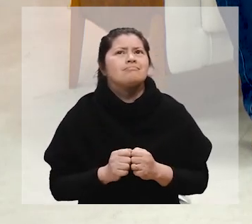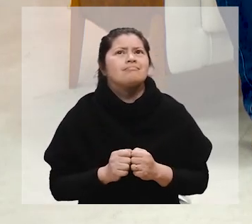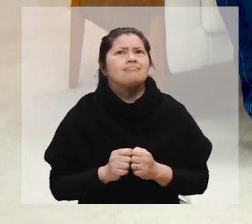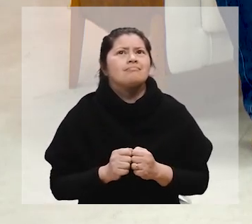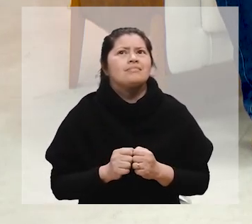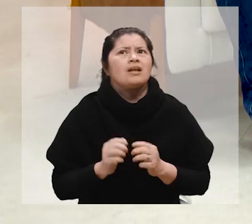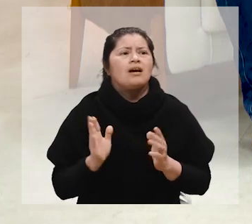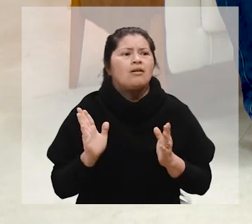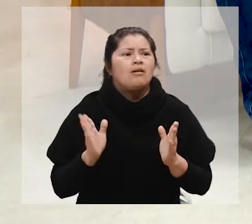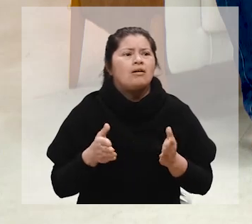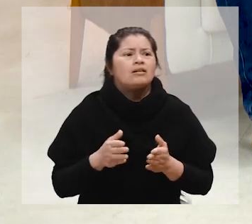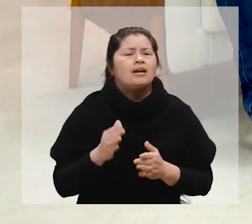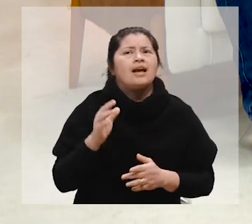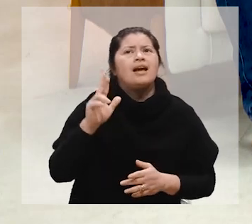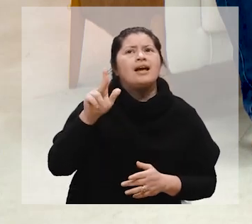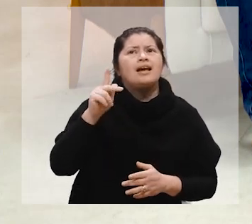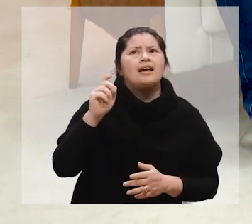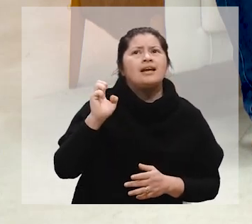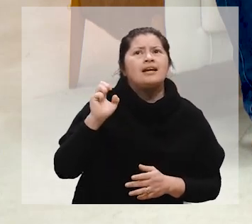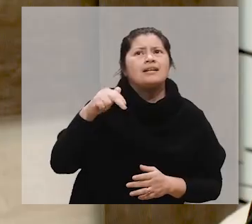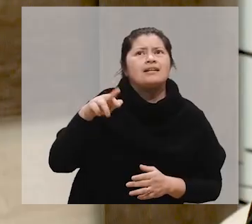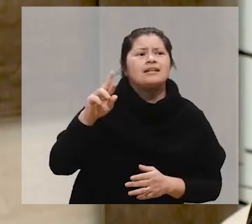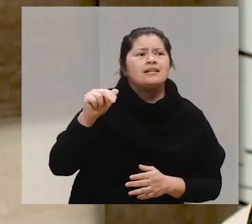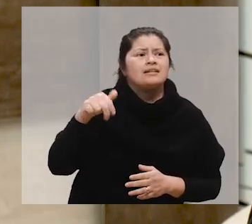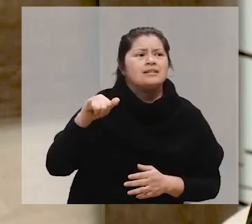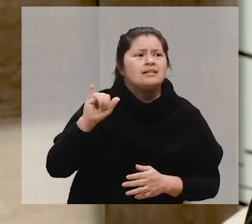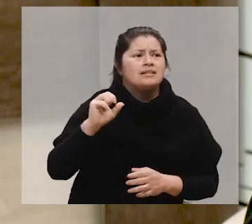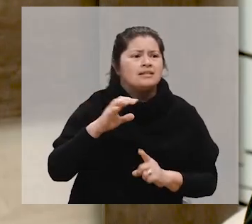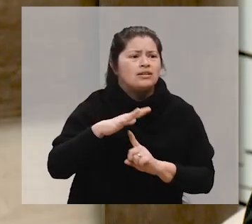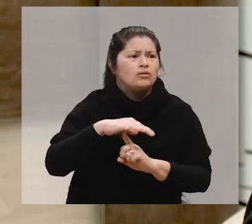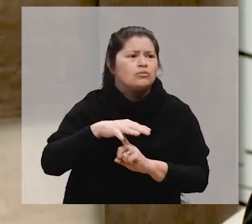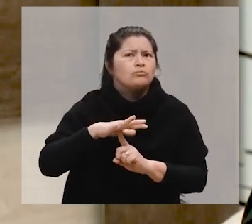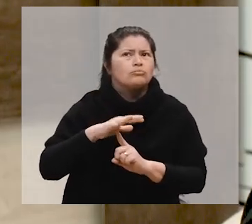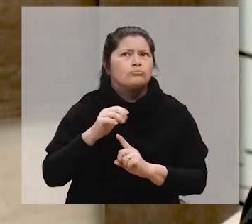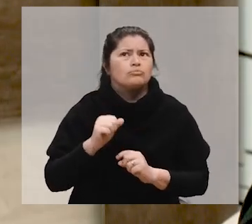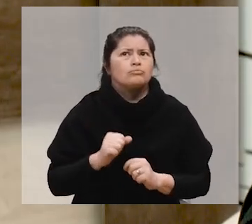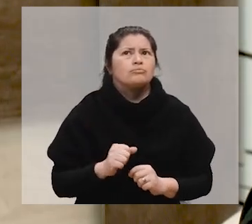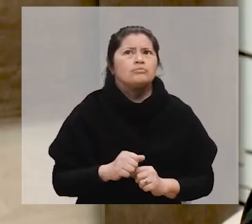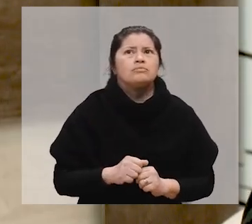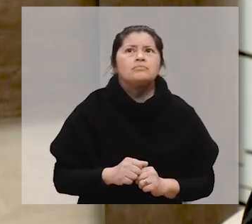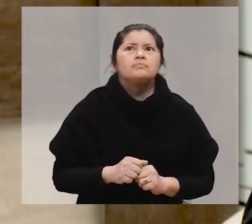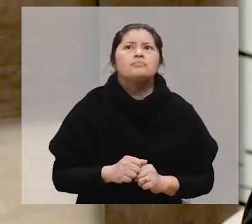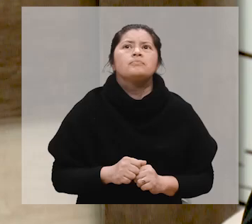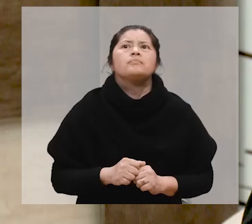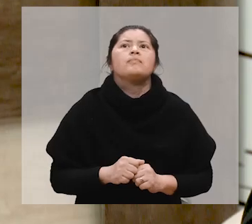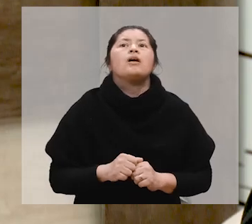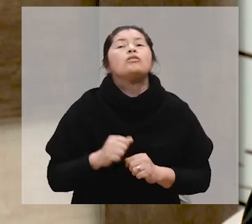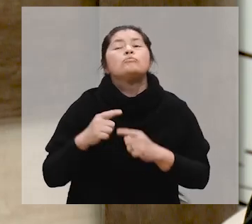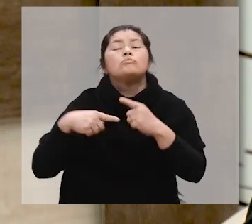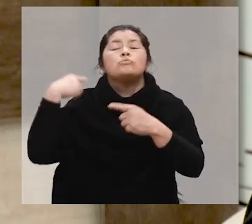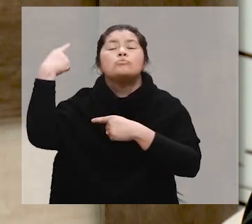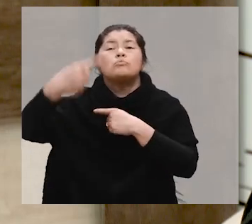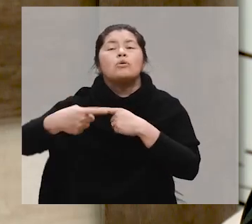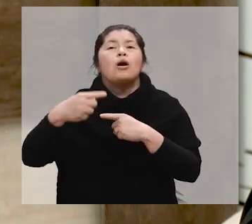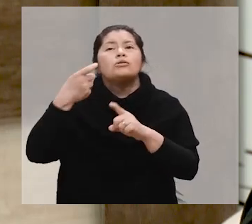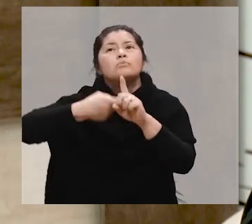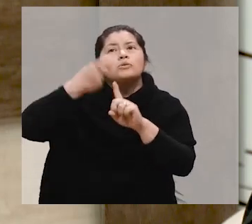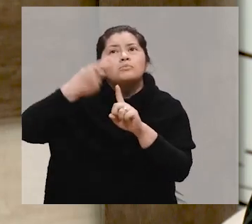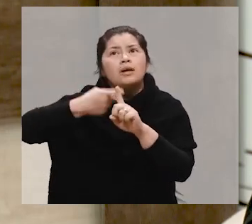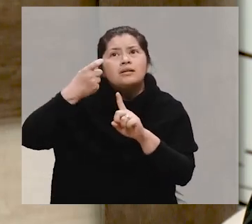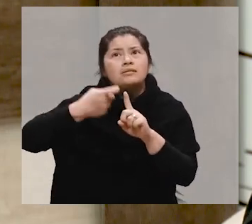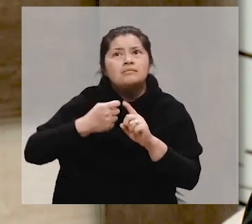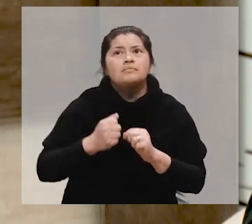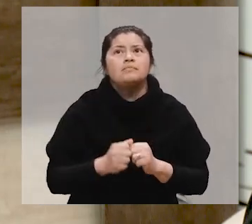mas olha só, o Hernani foi recentemente escolhido amigo do livro para a edição deste ano da Feira do Livro, que acontecerá